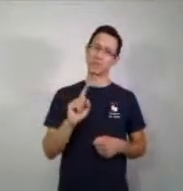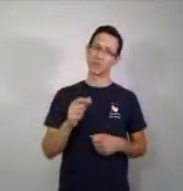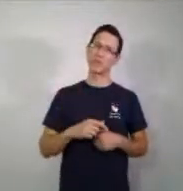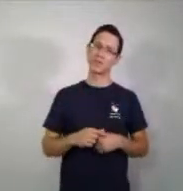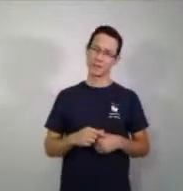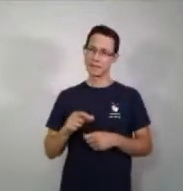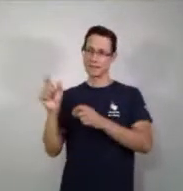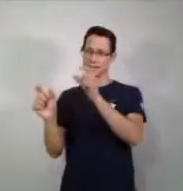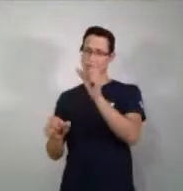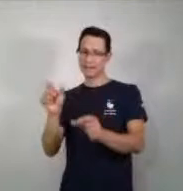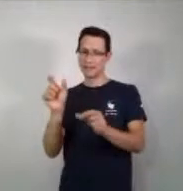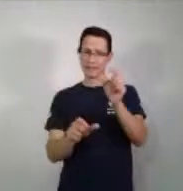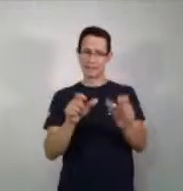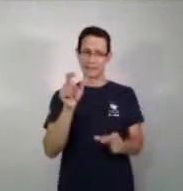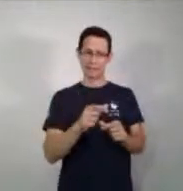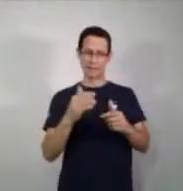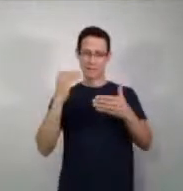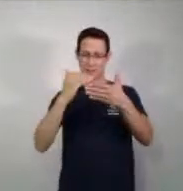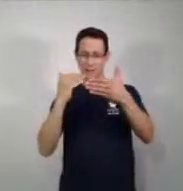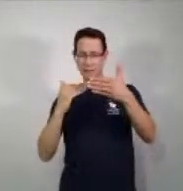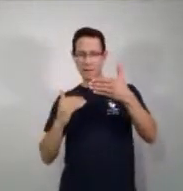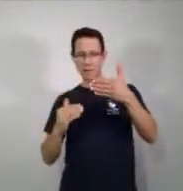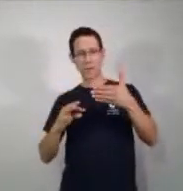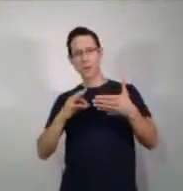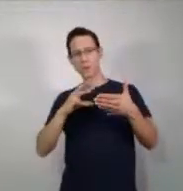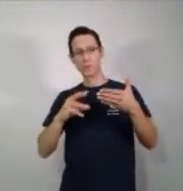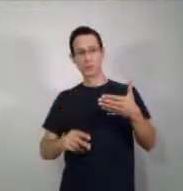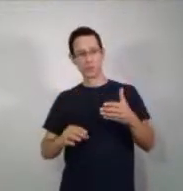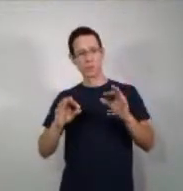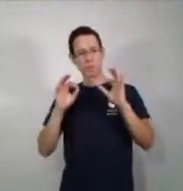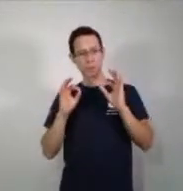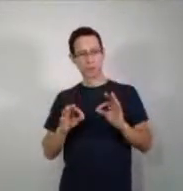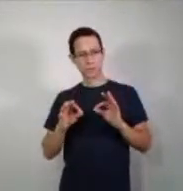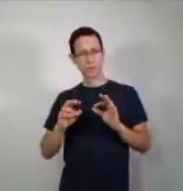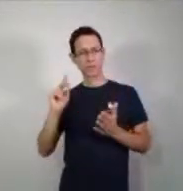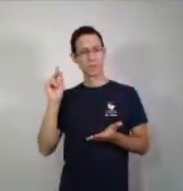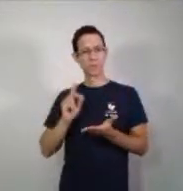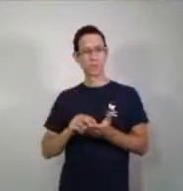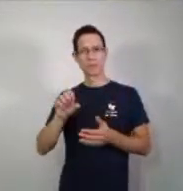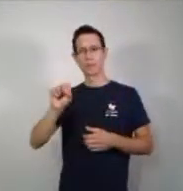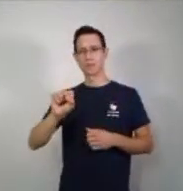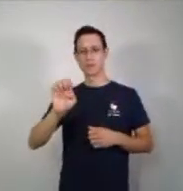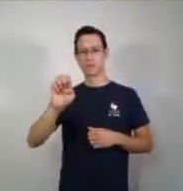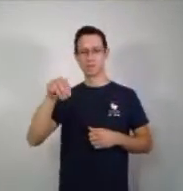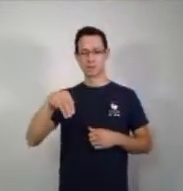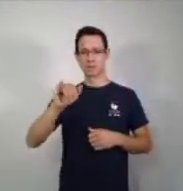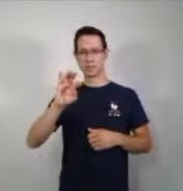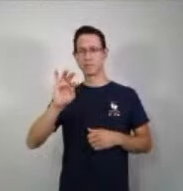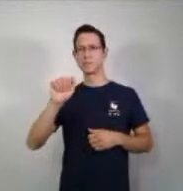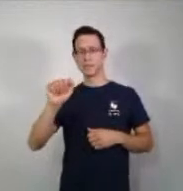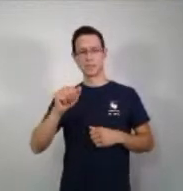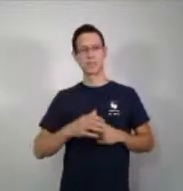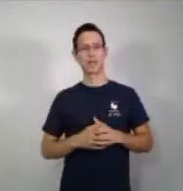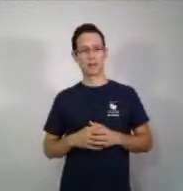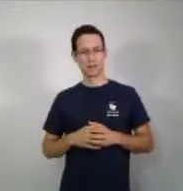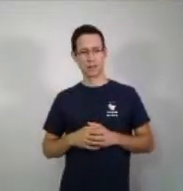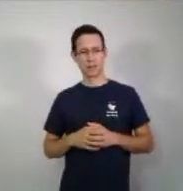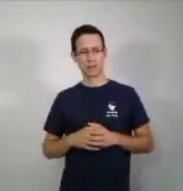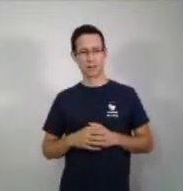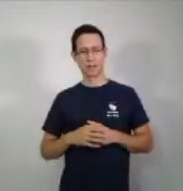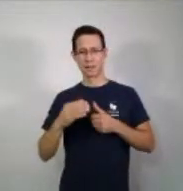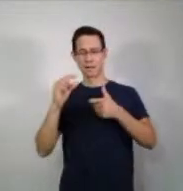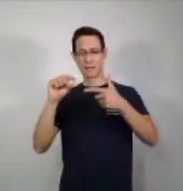indivíduos indicados na relação abaixo, todos declaradamente de origem semita. E aí ele vai com uma